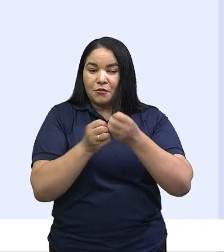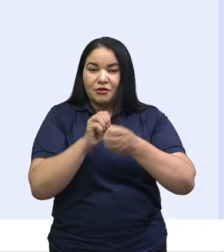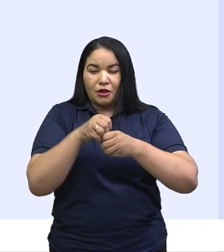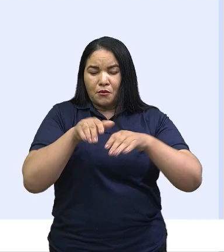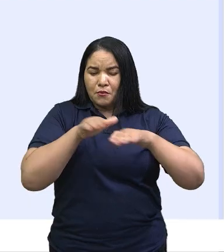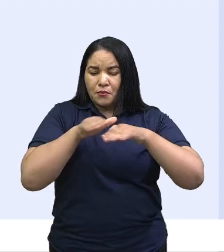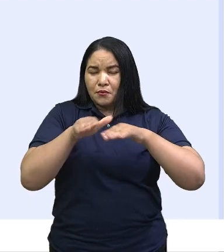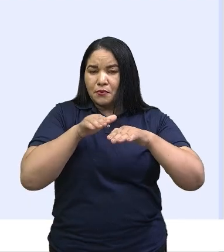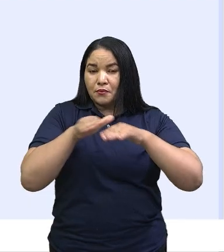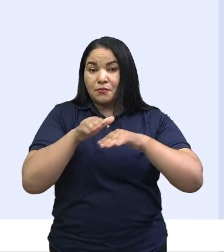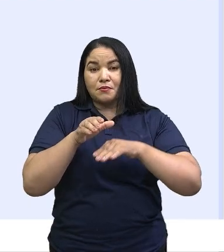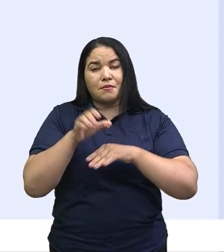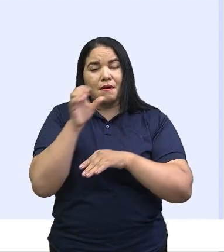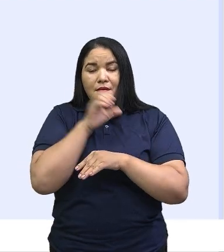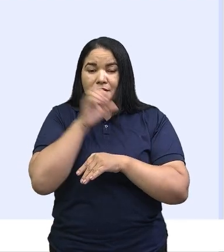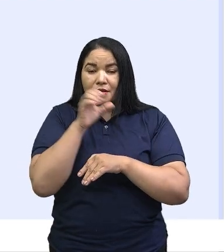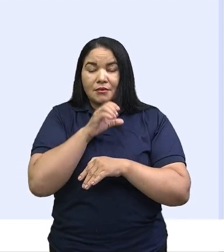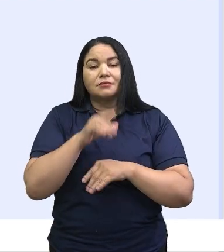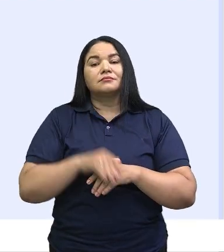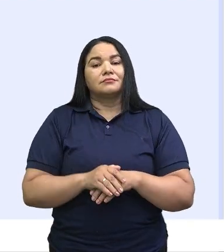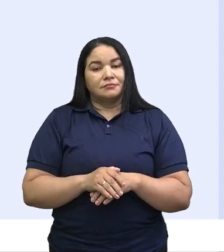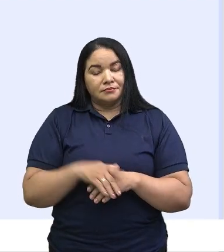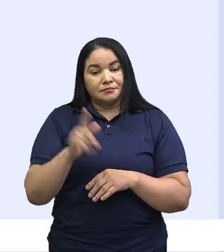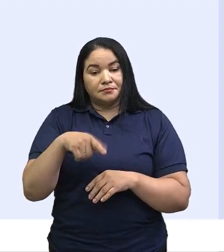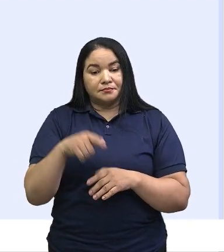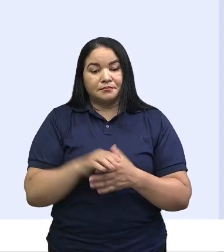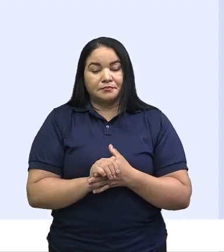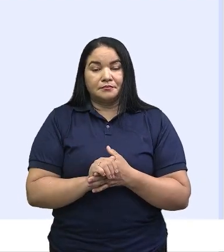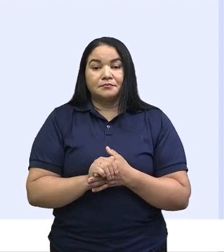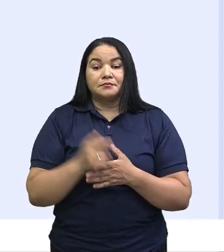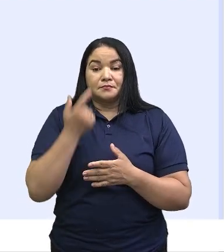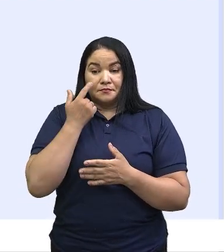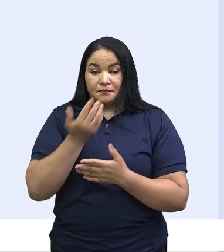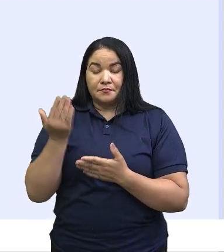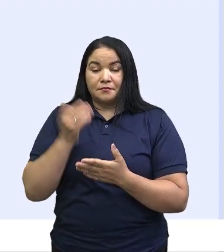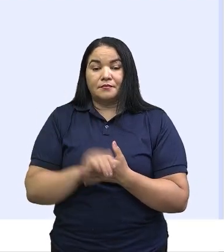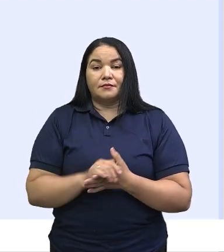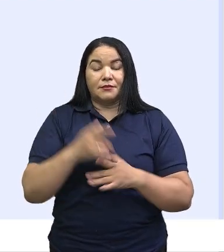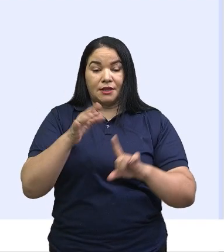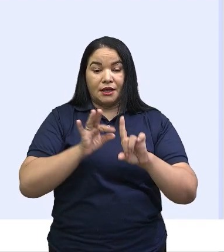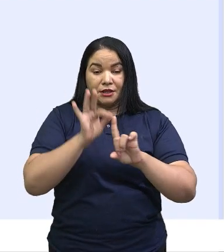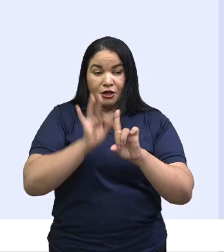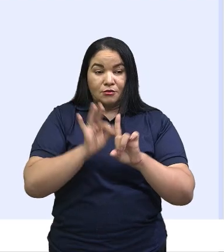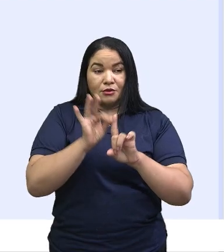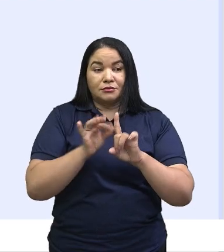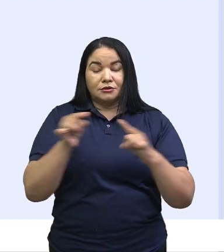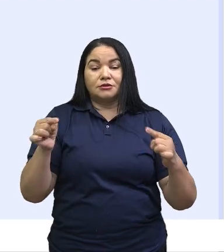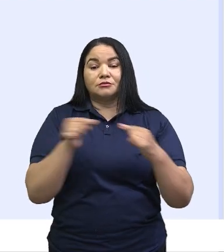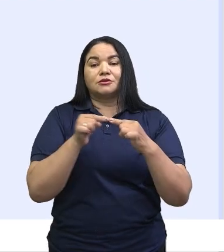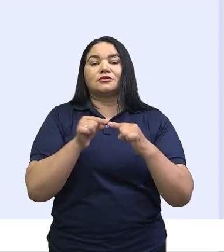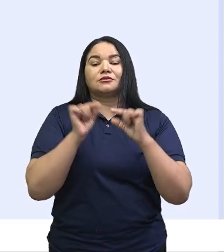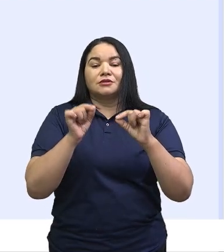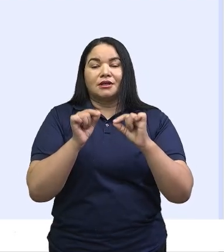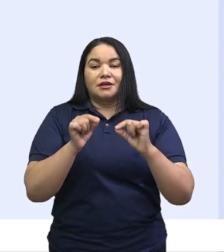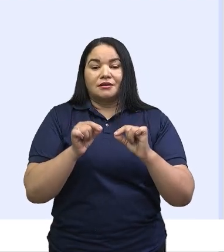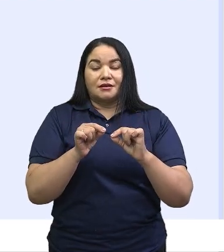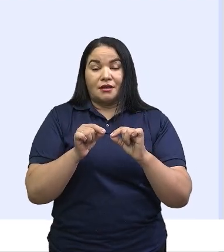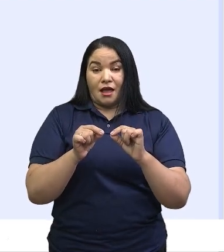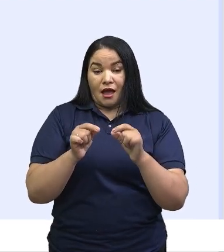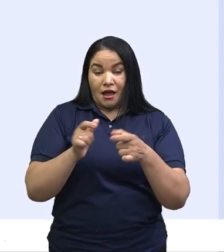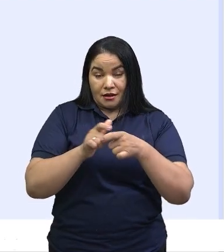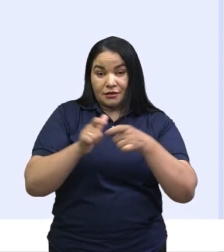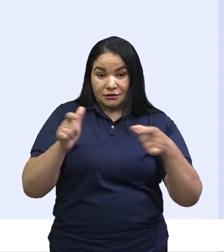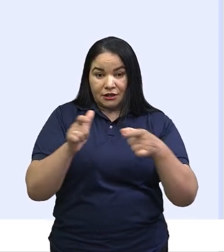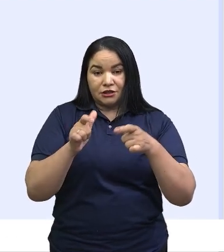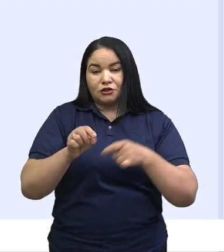moléculas. E por causa disso, neste cenário, temperatura quer dizer o quê? É a grandeza